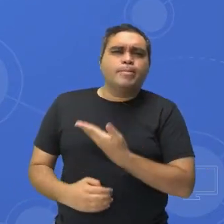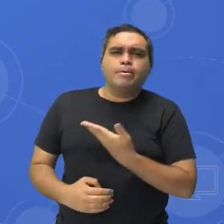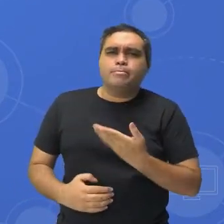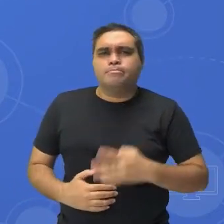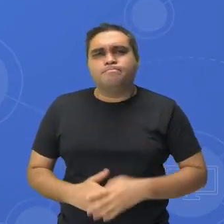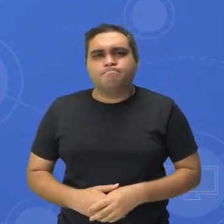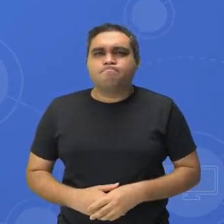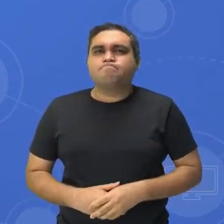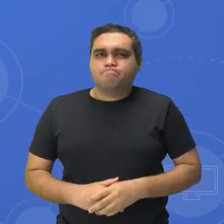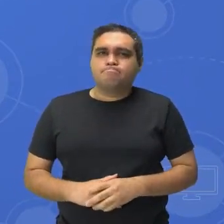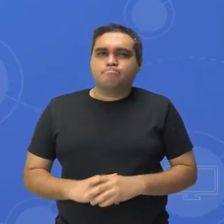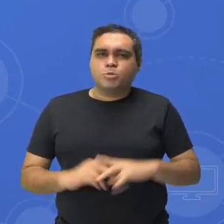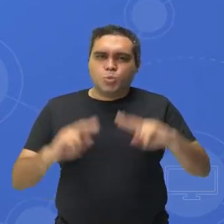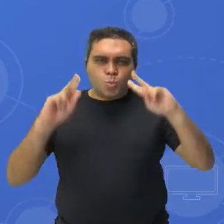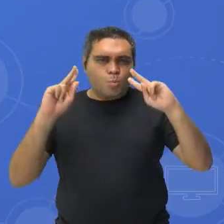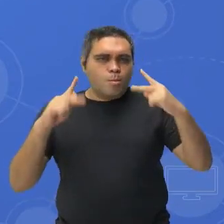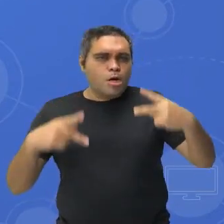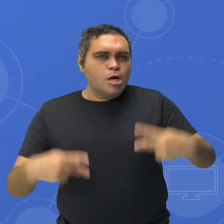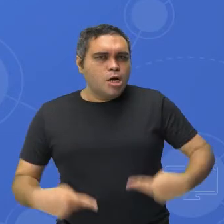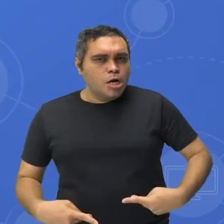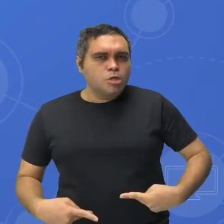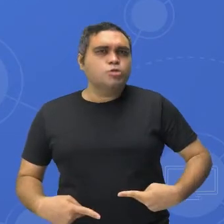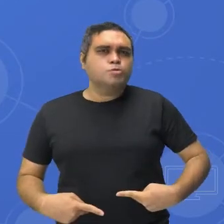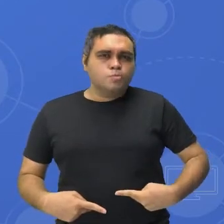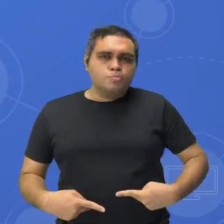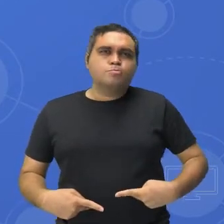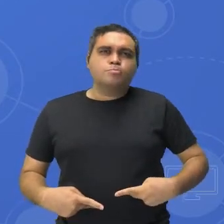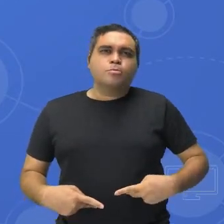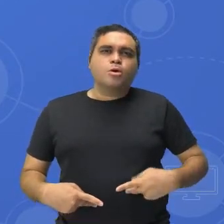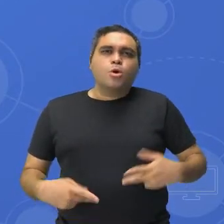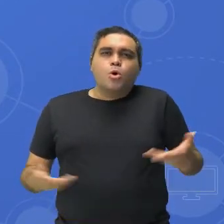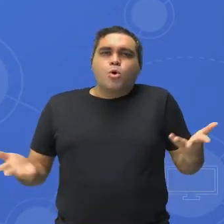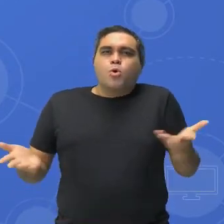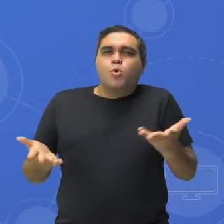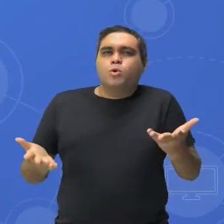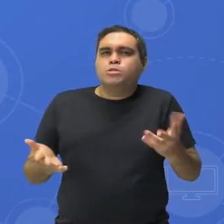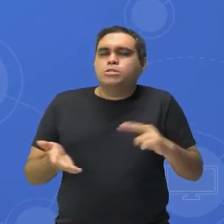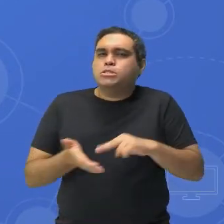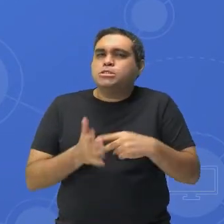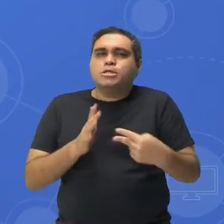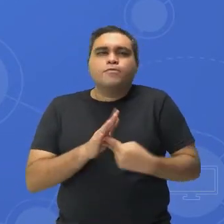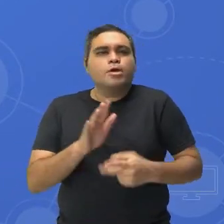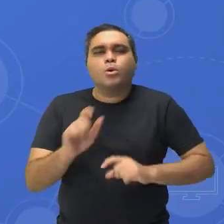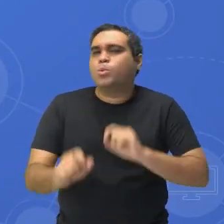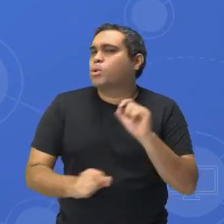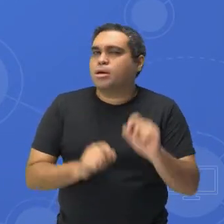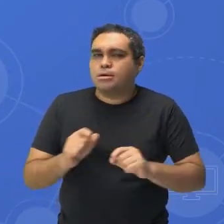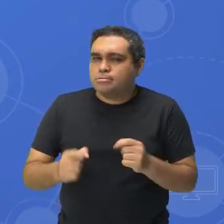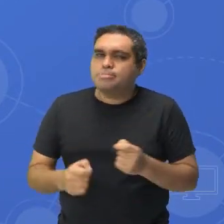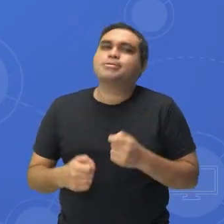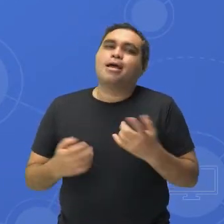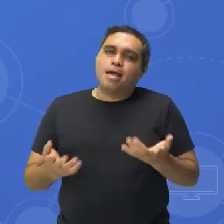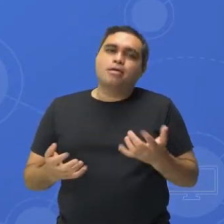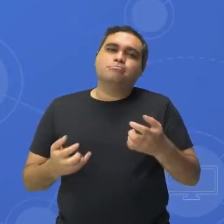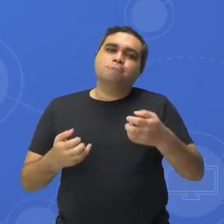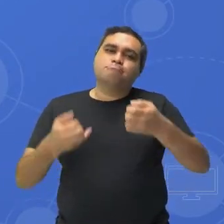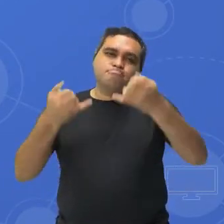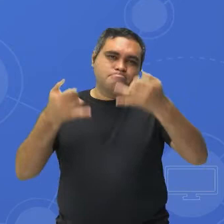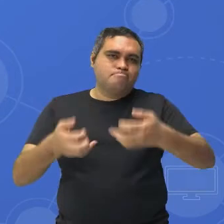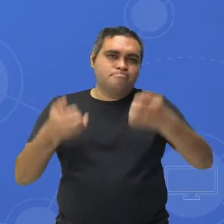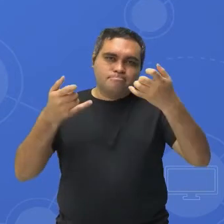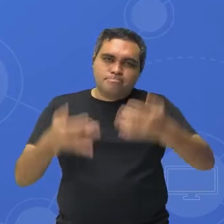para a humanidade, principalmente nos dias de hoje, hein? É isso que a gente vai pensar, é isso que a gente vai